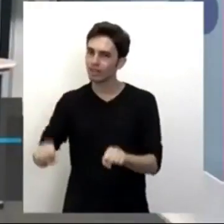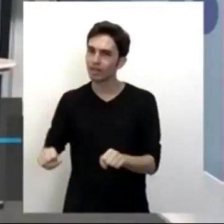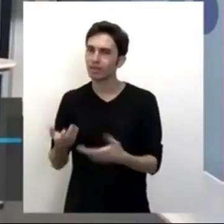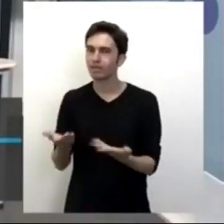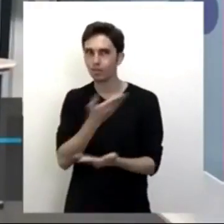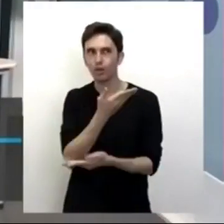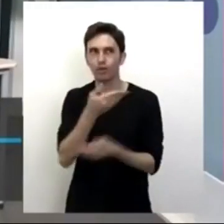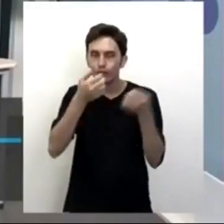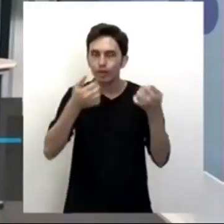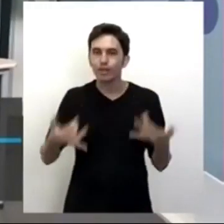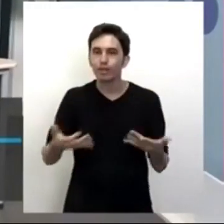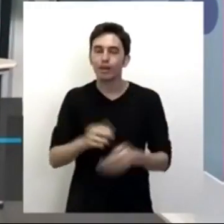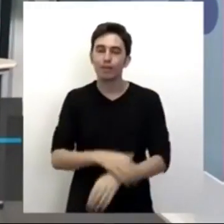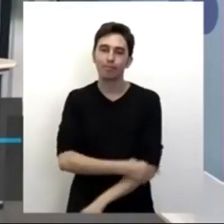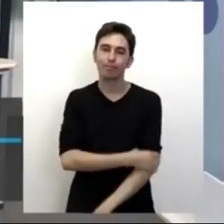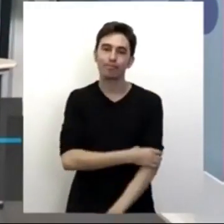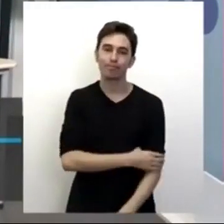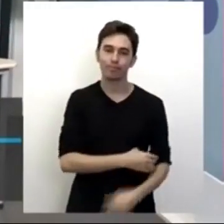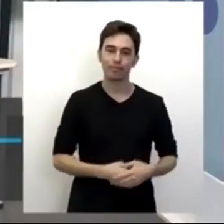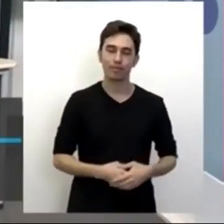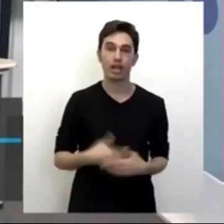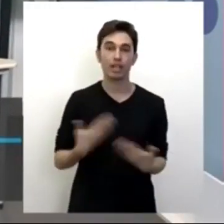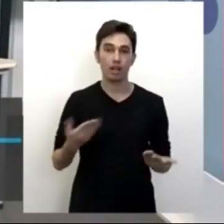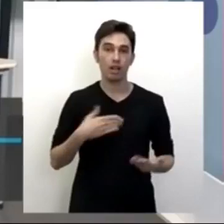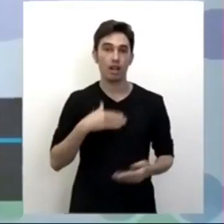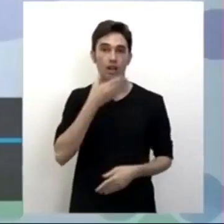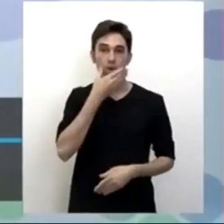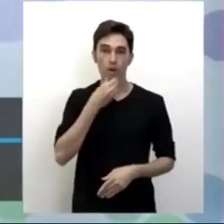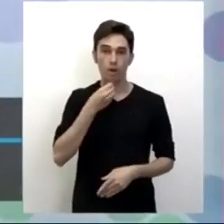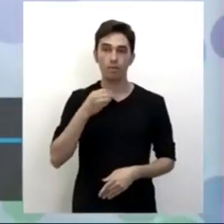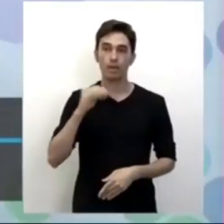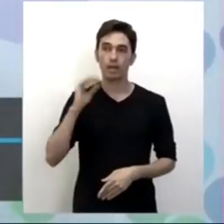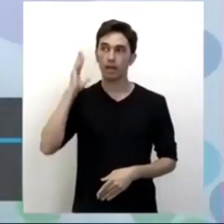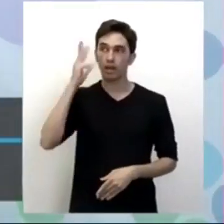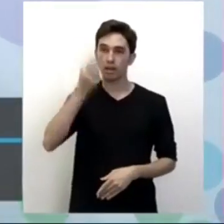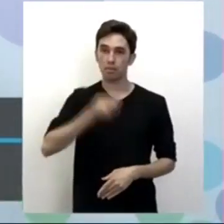bem. Faço minhas palavras de um grande biógrafo do Stalin, o